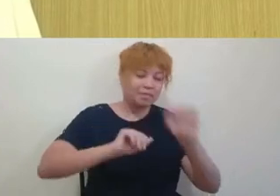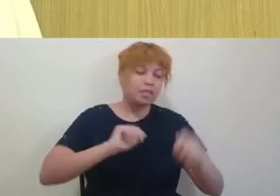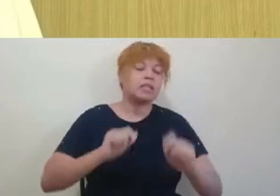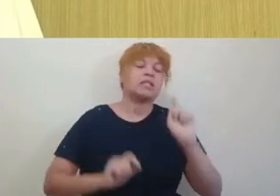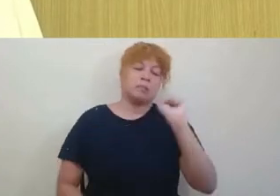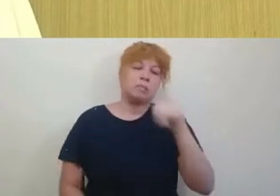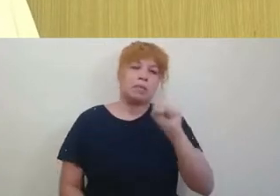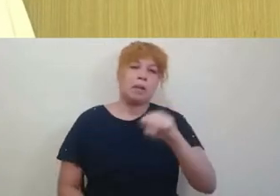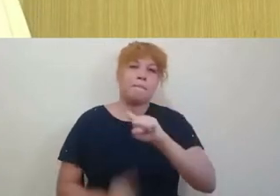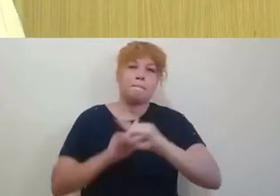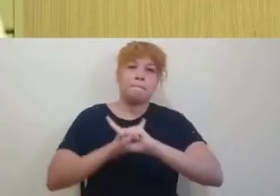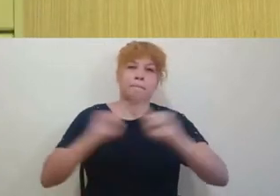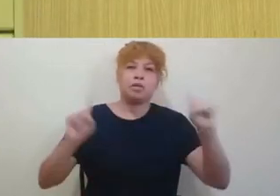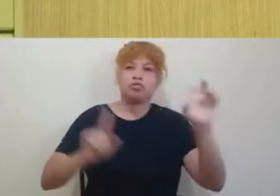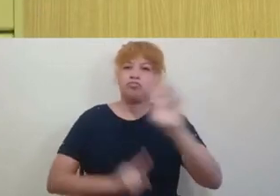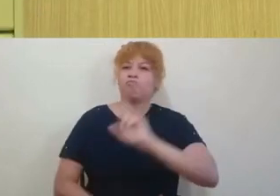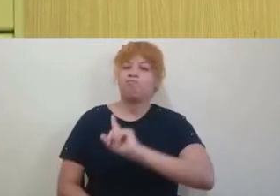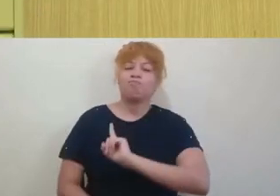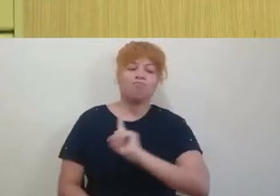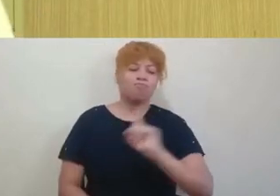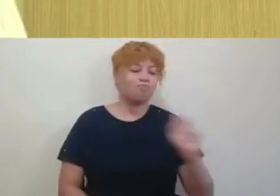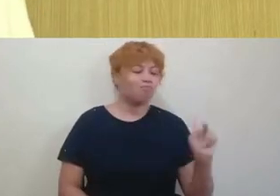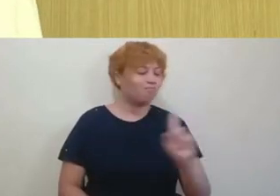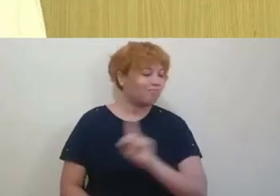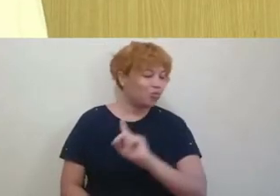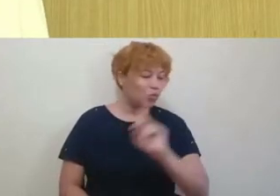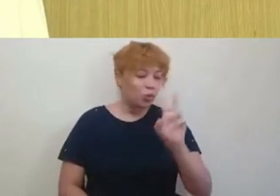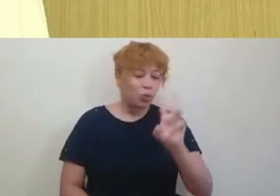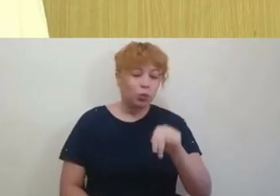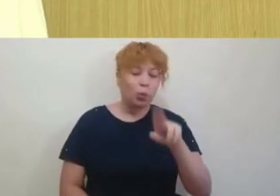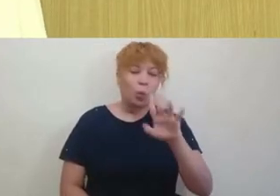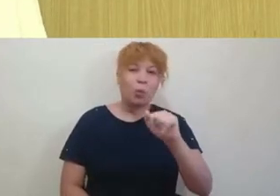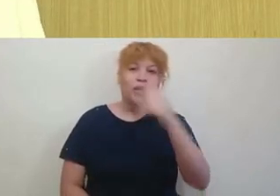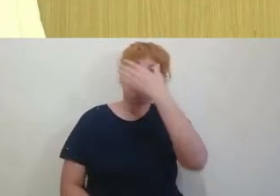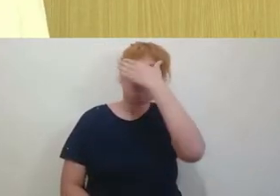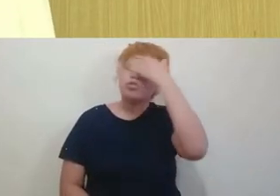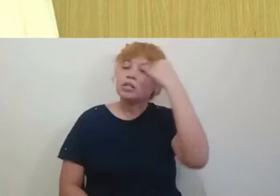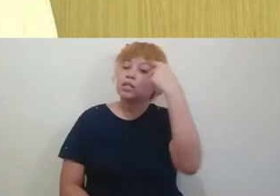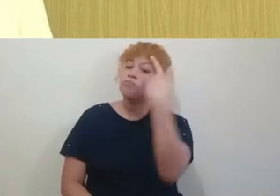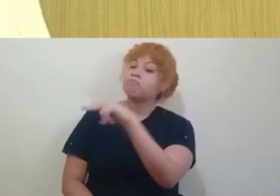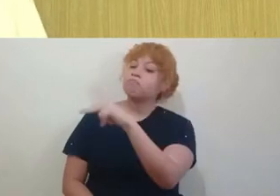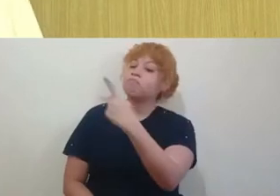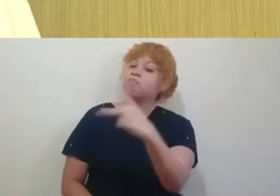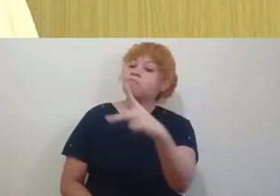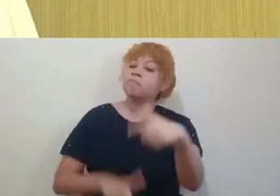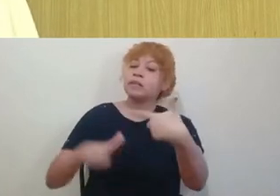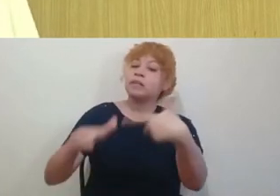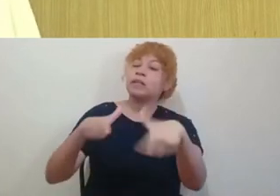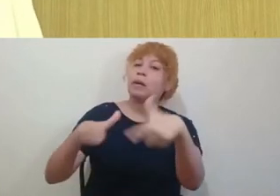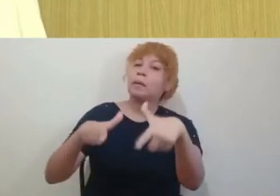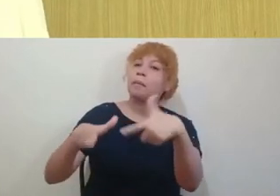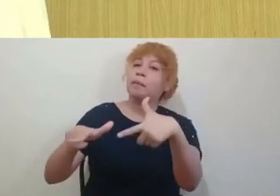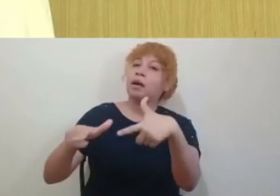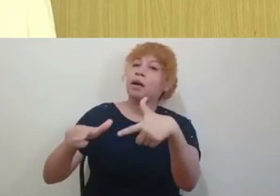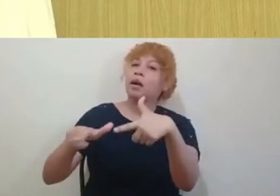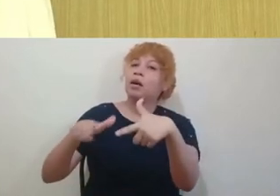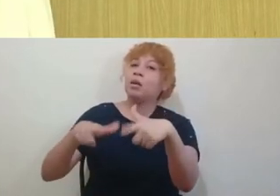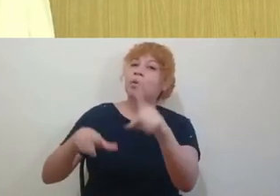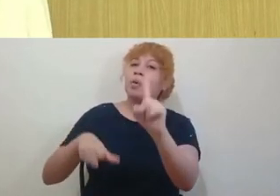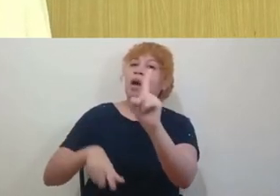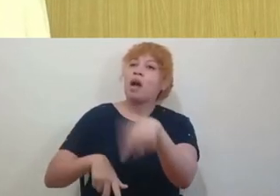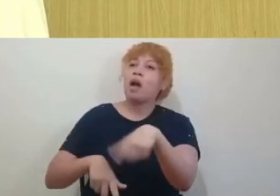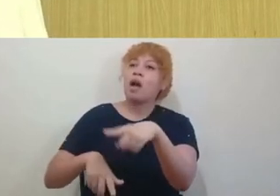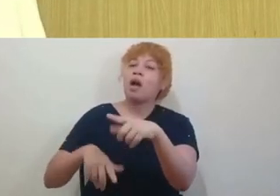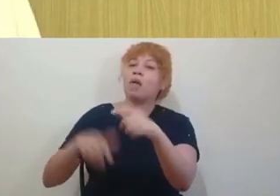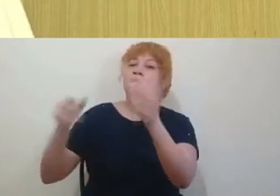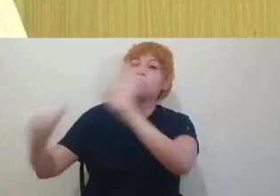areia, onde nesse parque tinham altos montes e grandes buracos. E aí ele